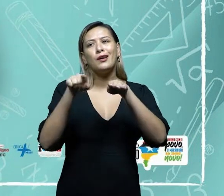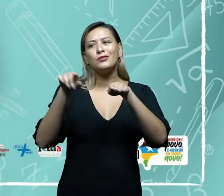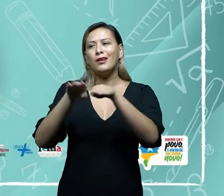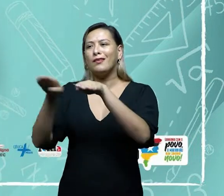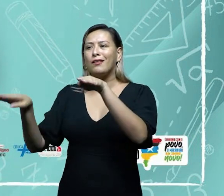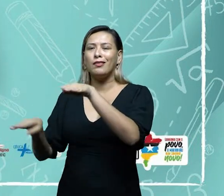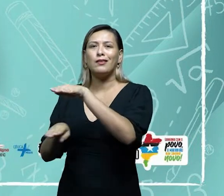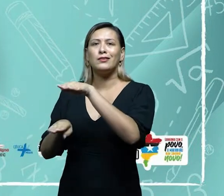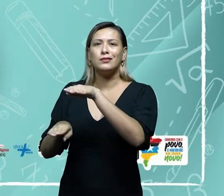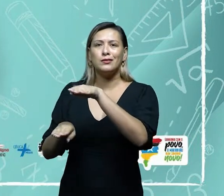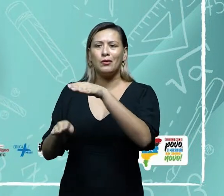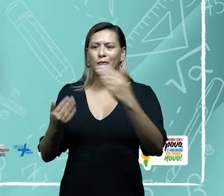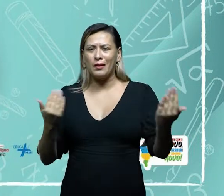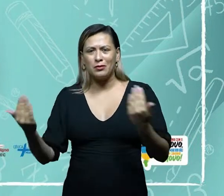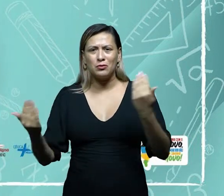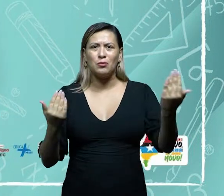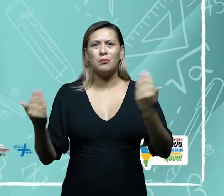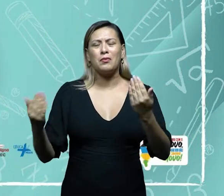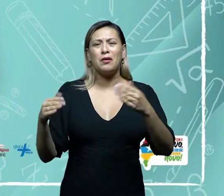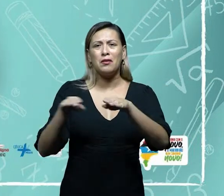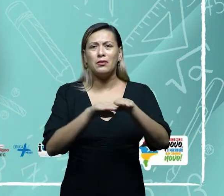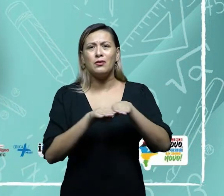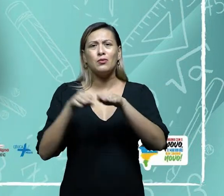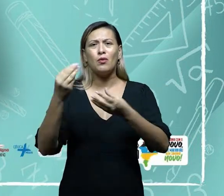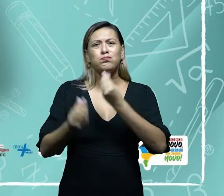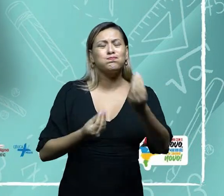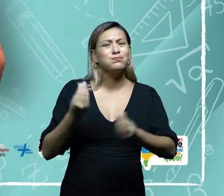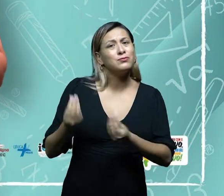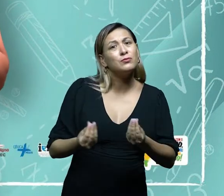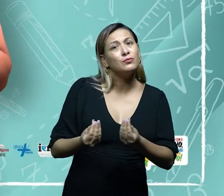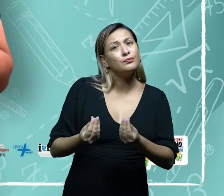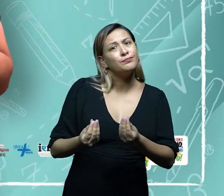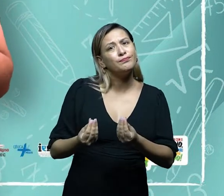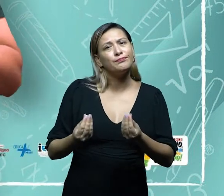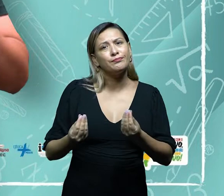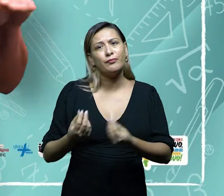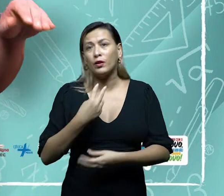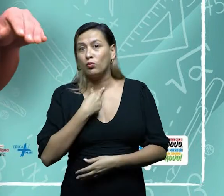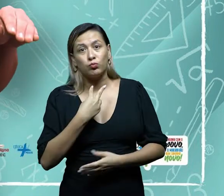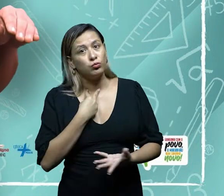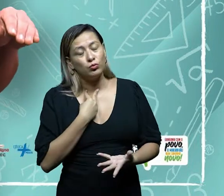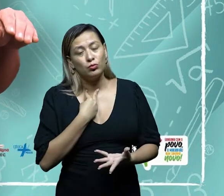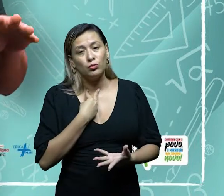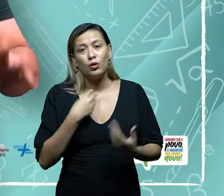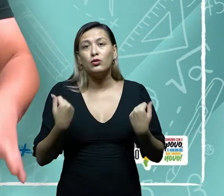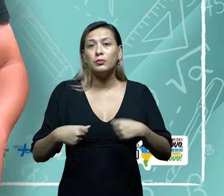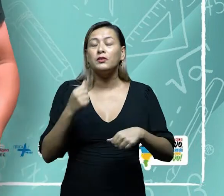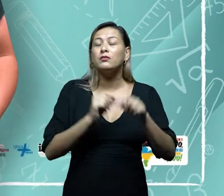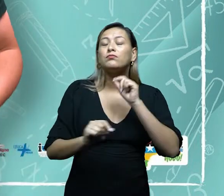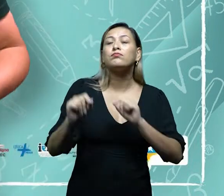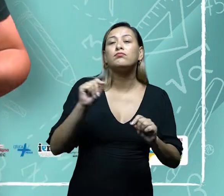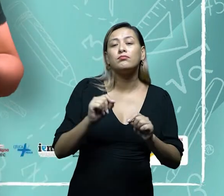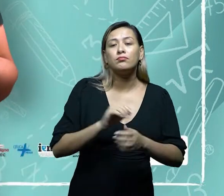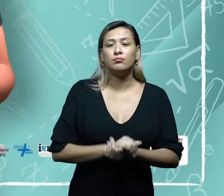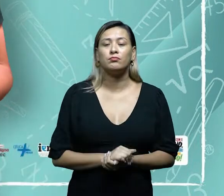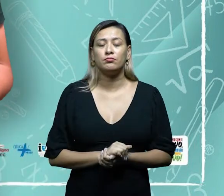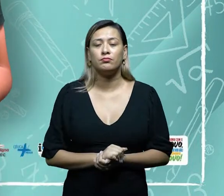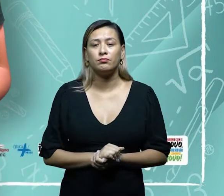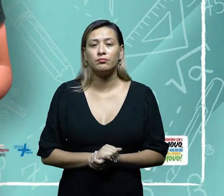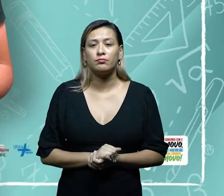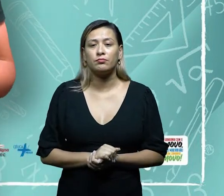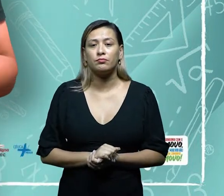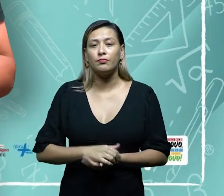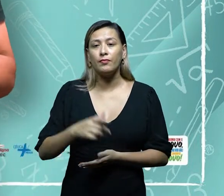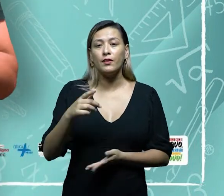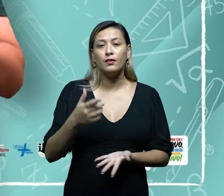justiça, né? Então, de fato, eu não posso tratar as pessoas desiguais com o mesmo critério. Eu preciso justamente,